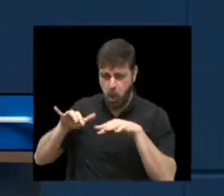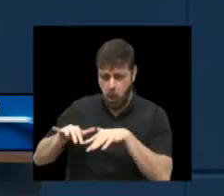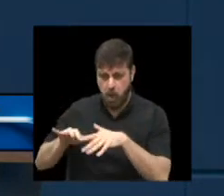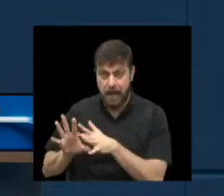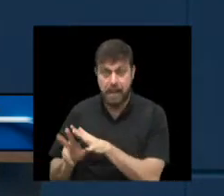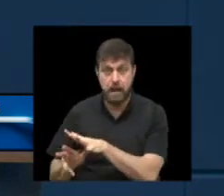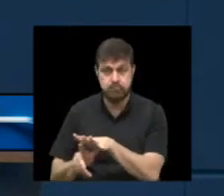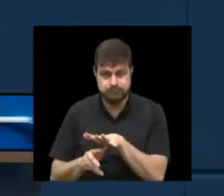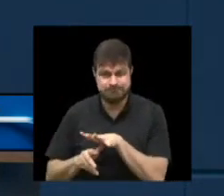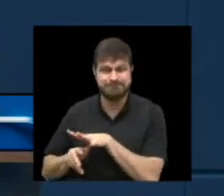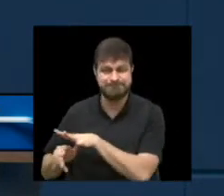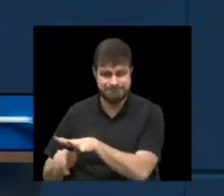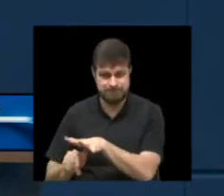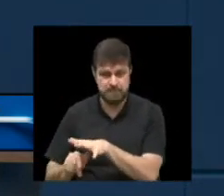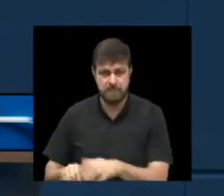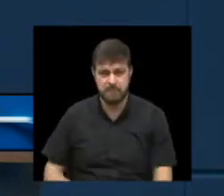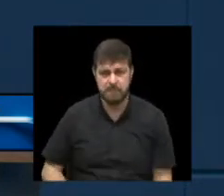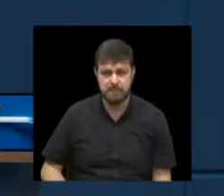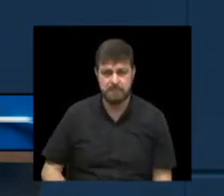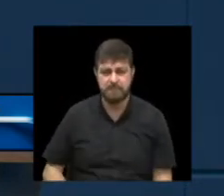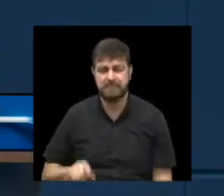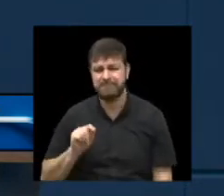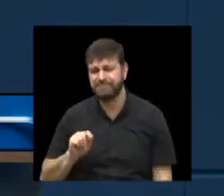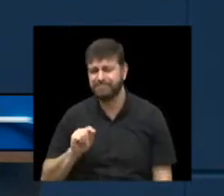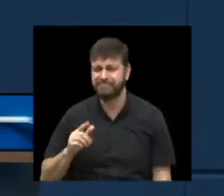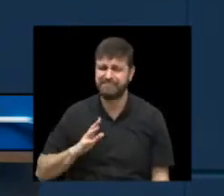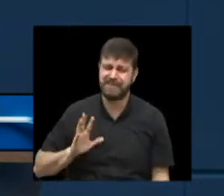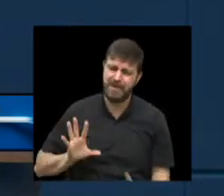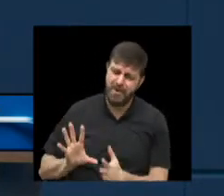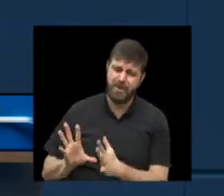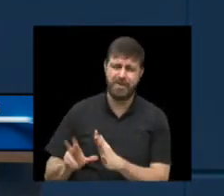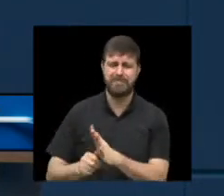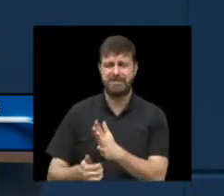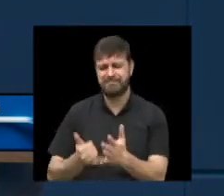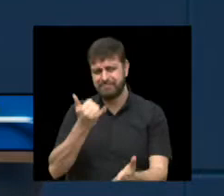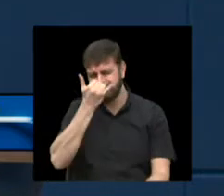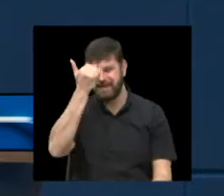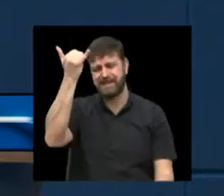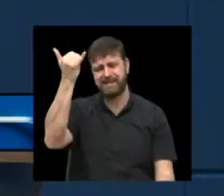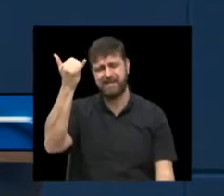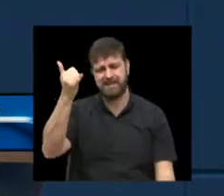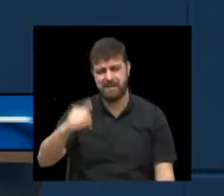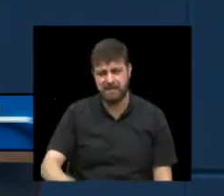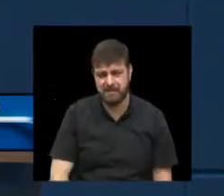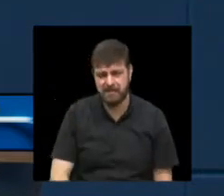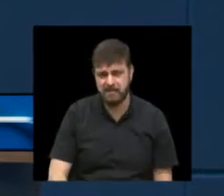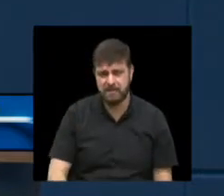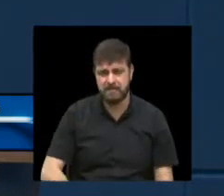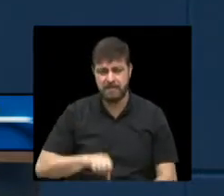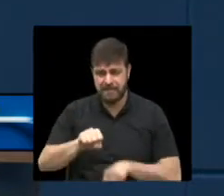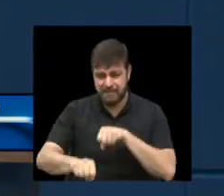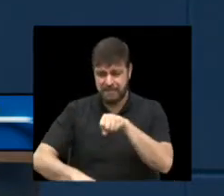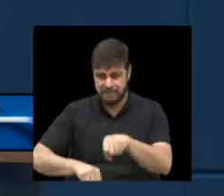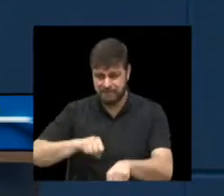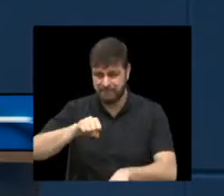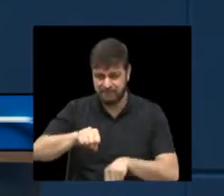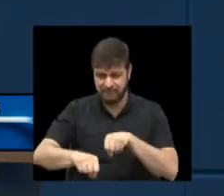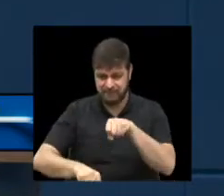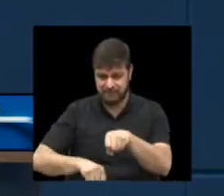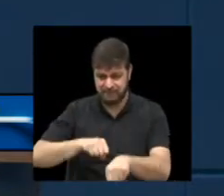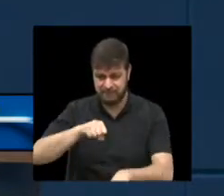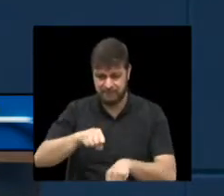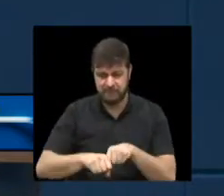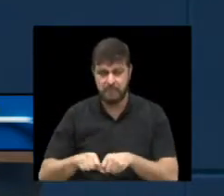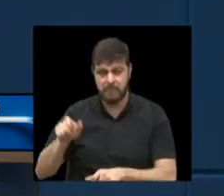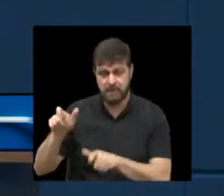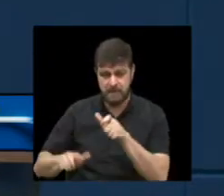e levaram, justamente, vereador Marcelo Silva, aqueles triciclos que o pessoal faz, aquelas corridas